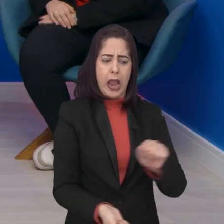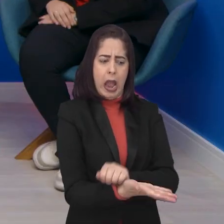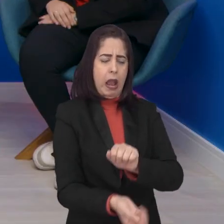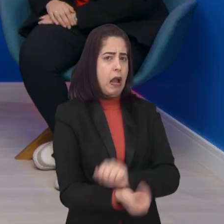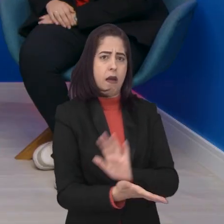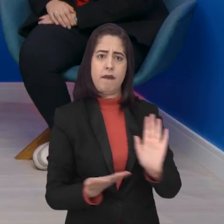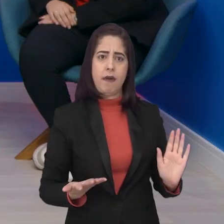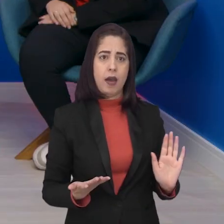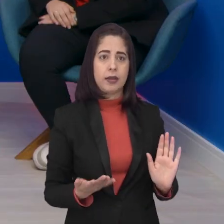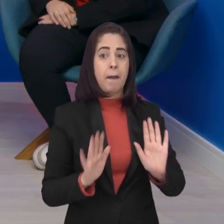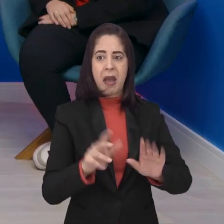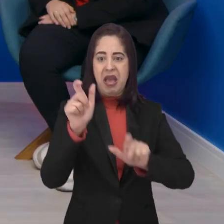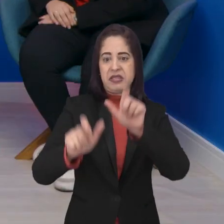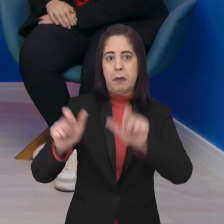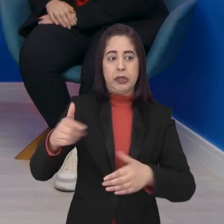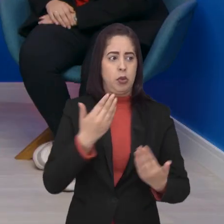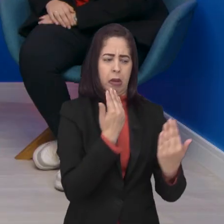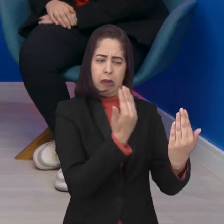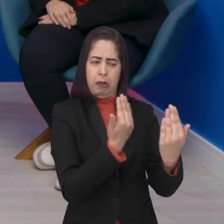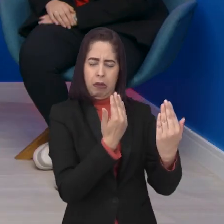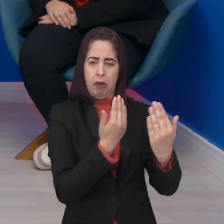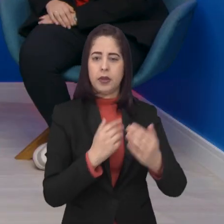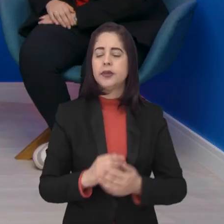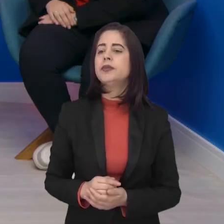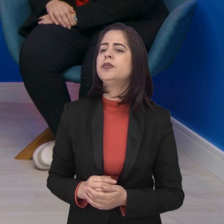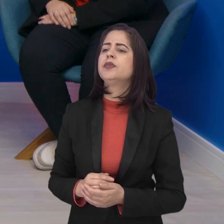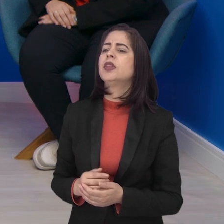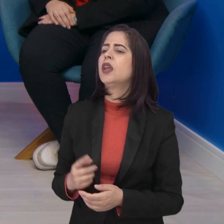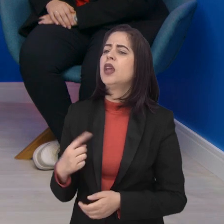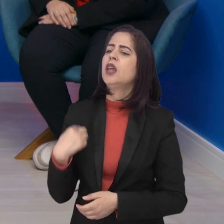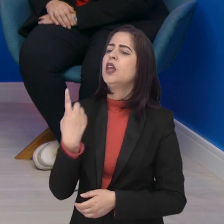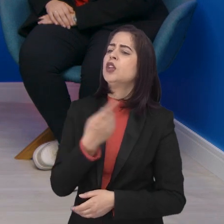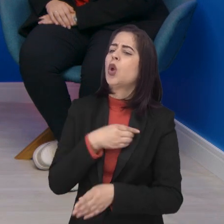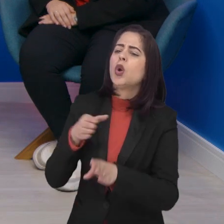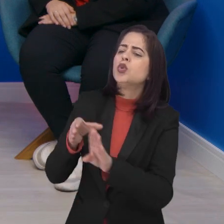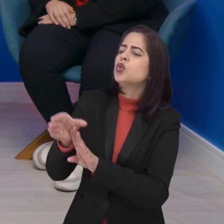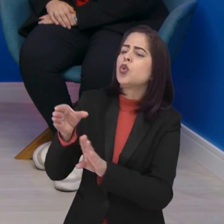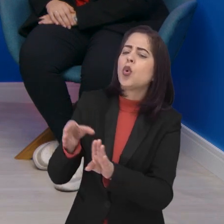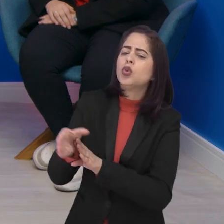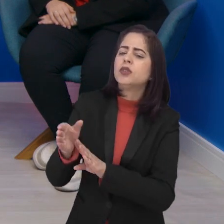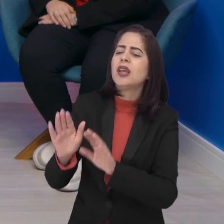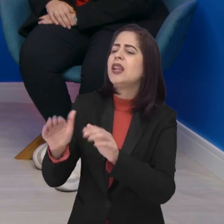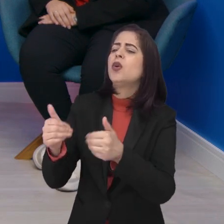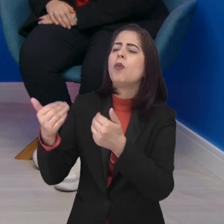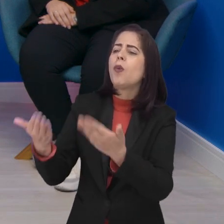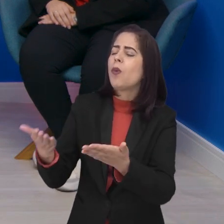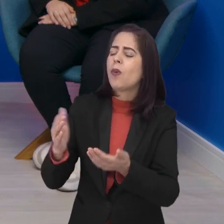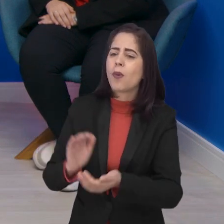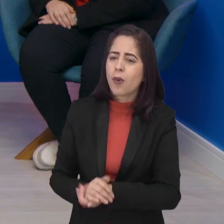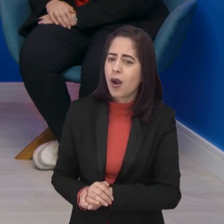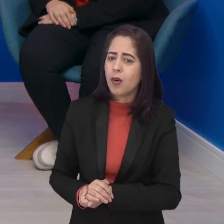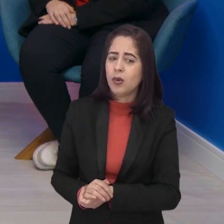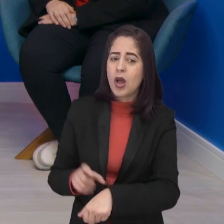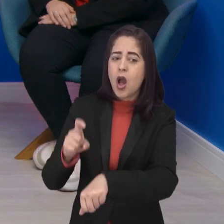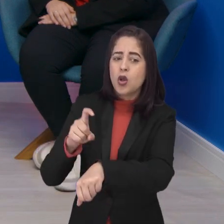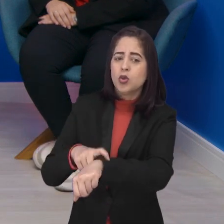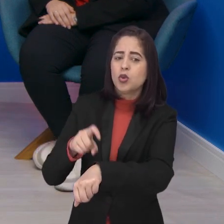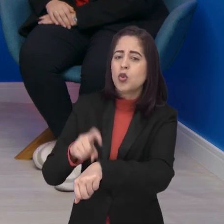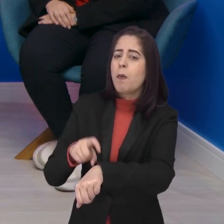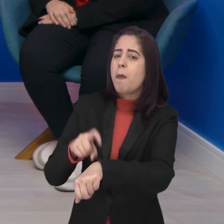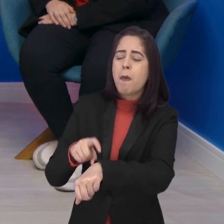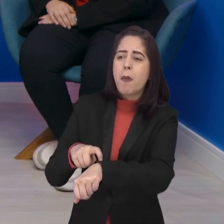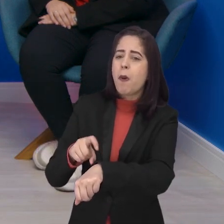dentro disso, que orientação nós podemos dar para os eleitores, Limão, justamente na hora